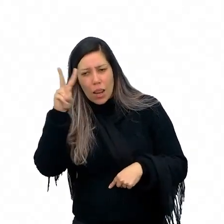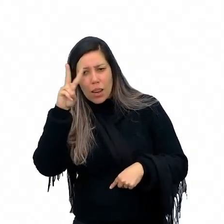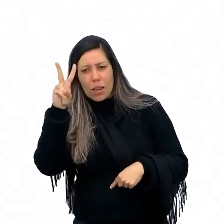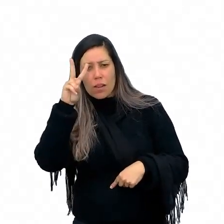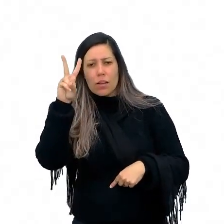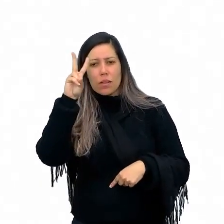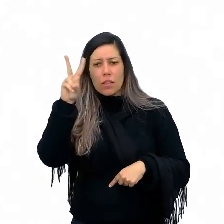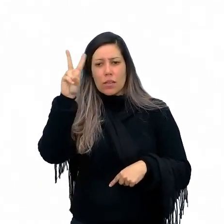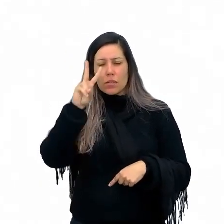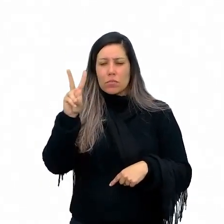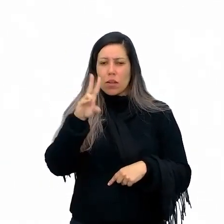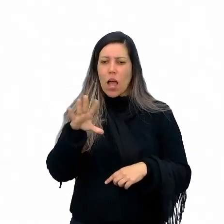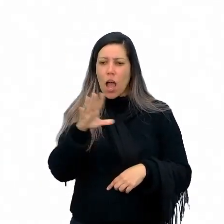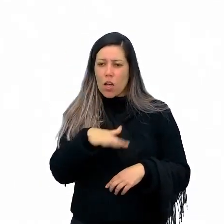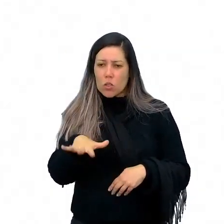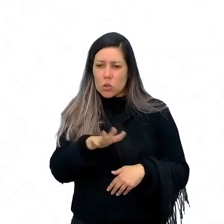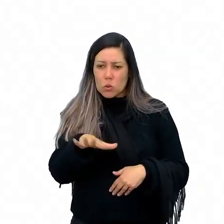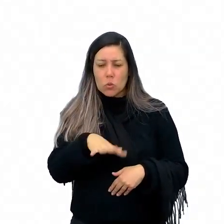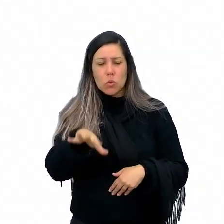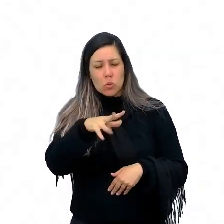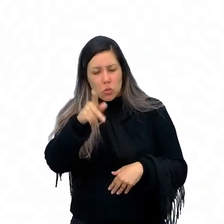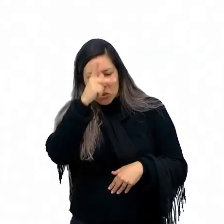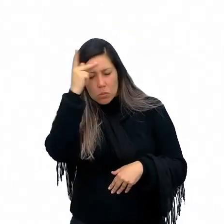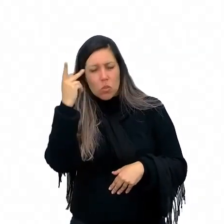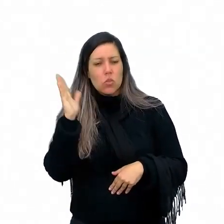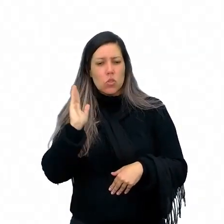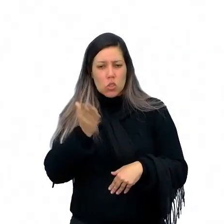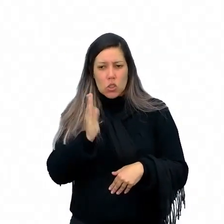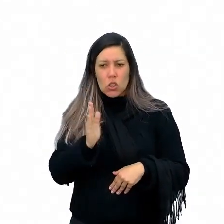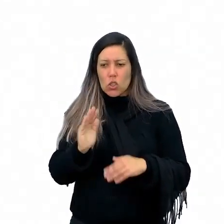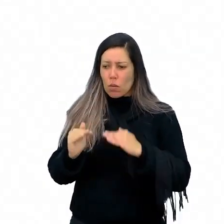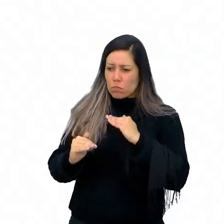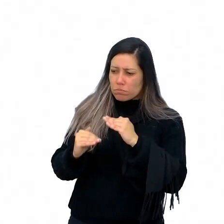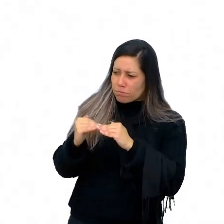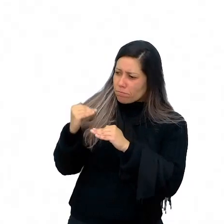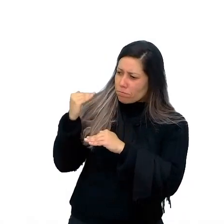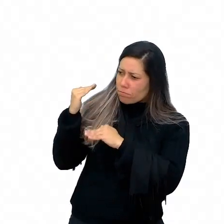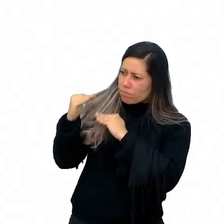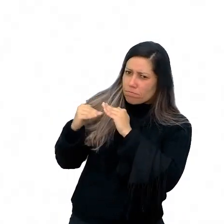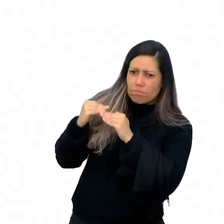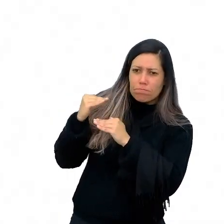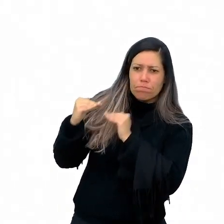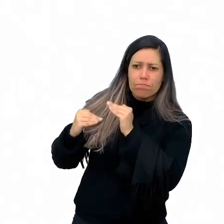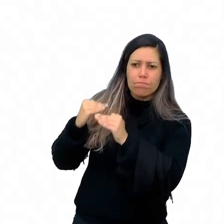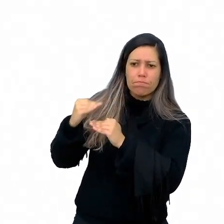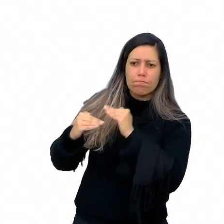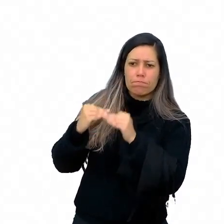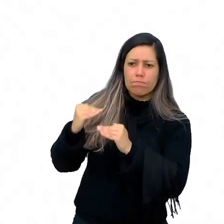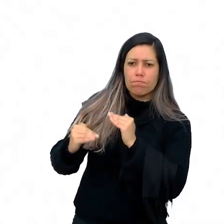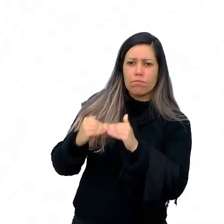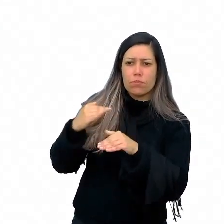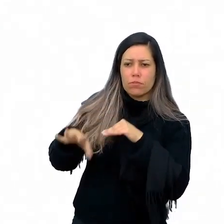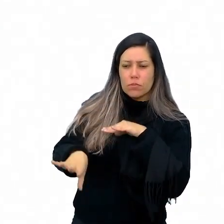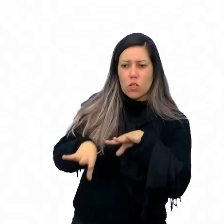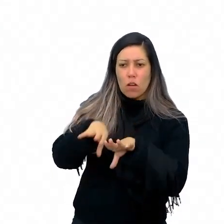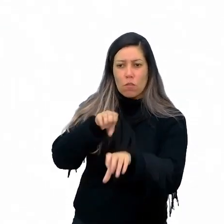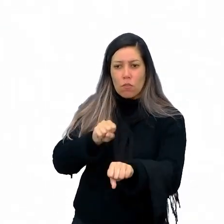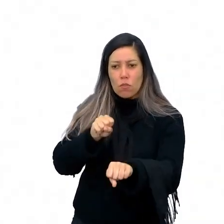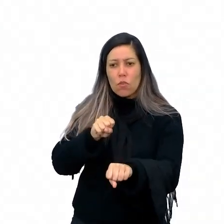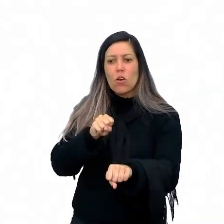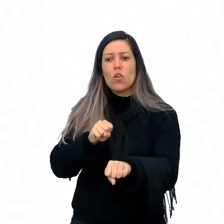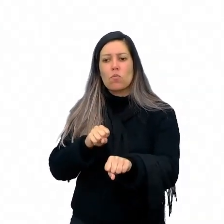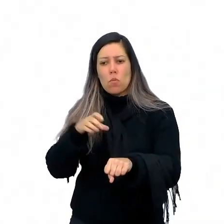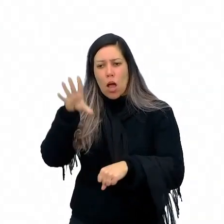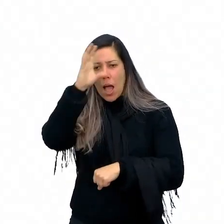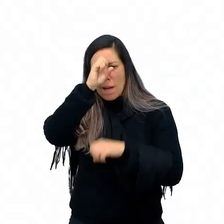modo, qualquer pessoa que passou por um processo de educação formal dentro, né, da disciplina de matemática,